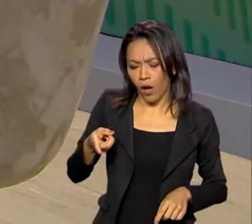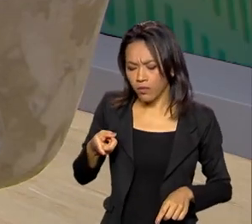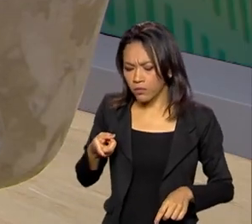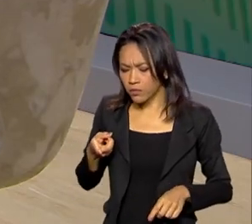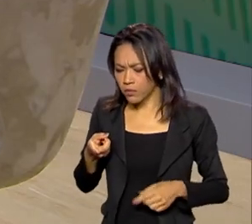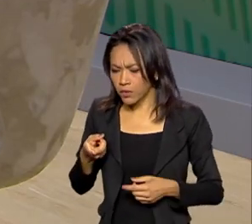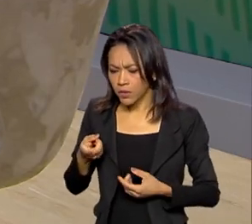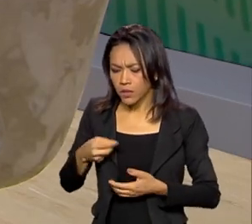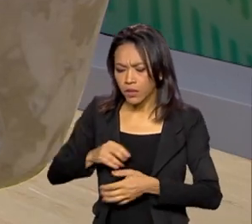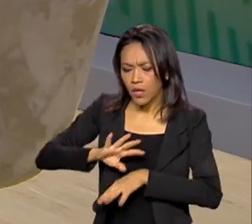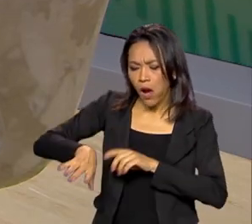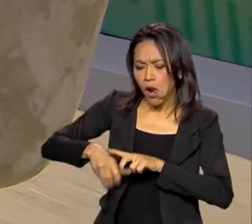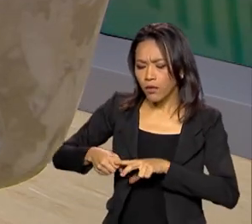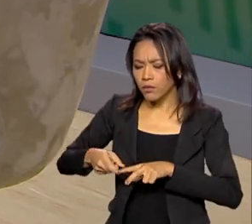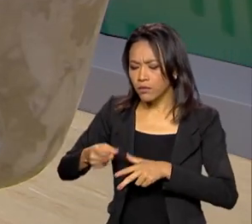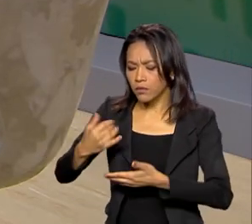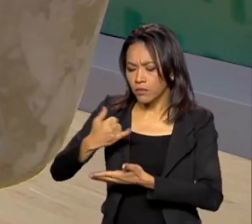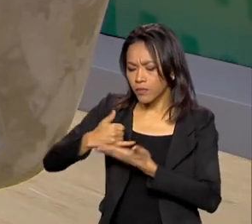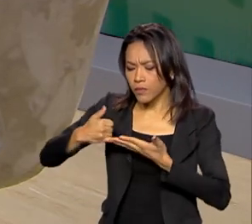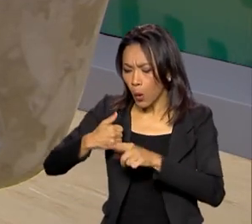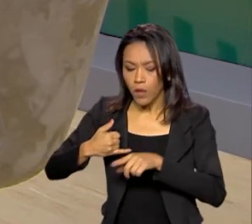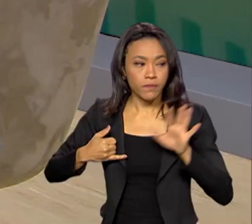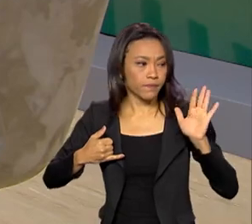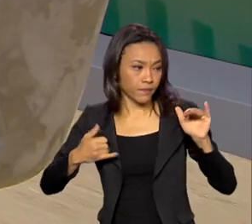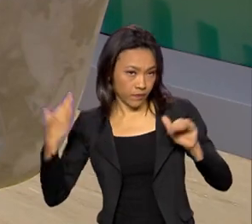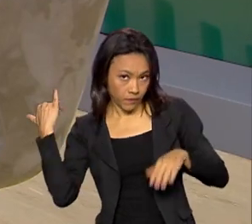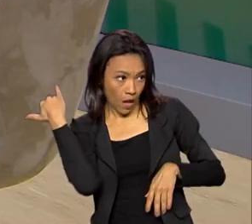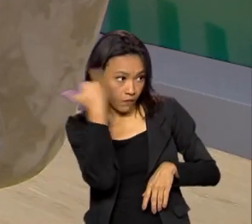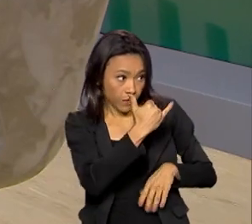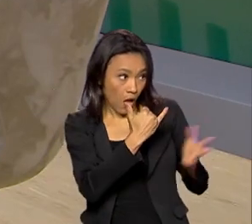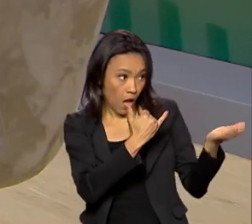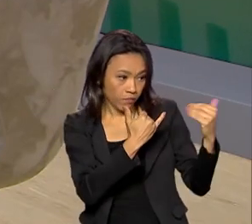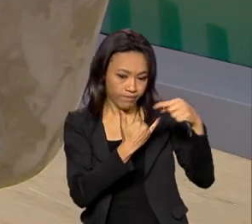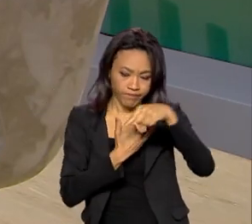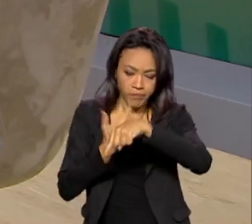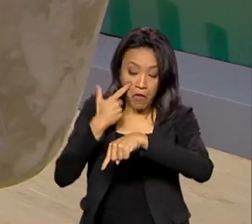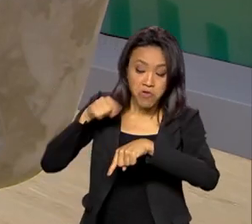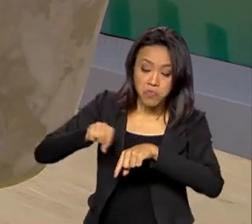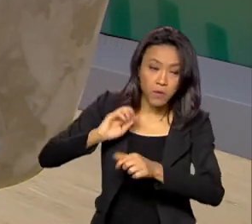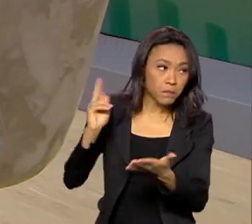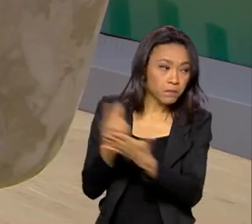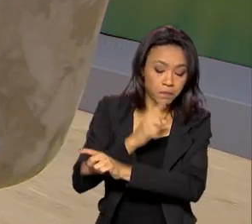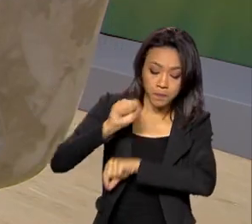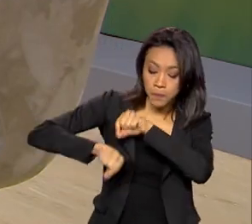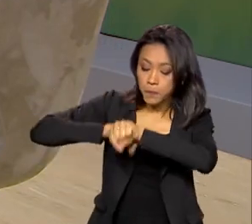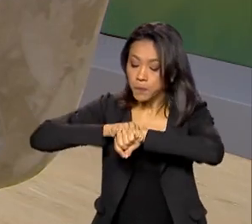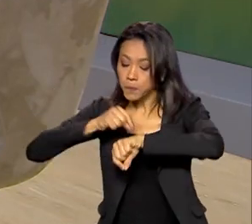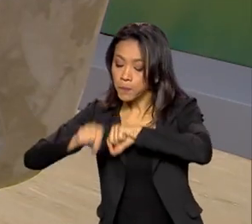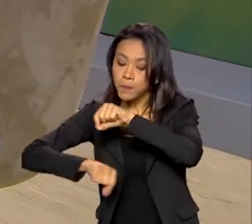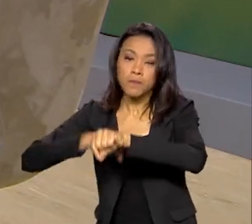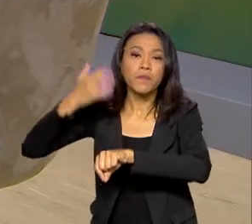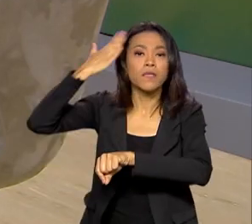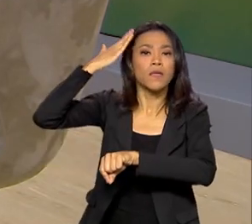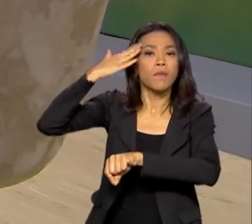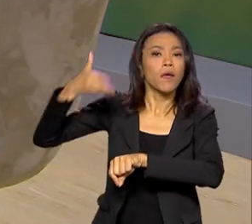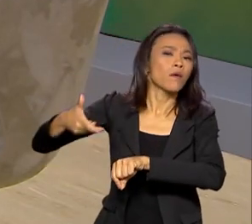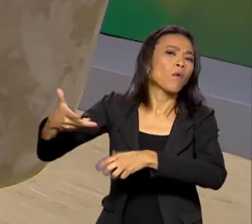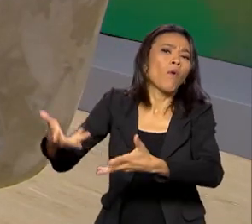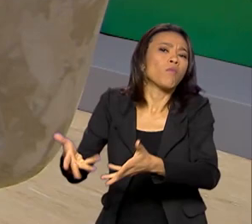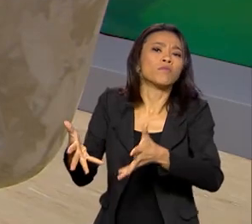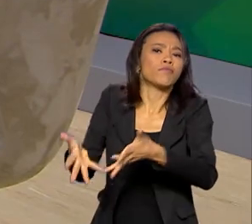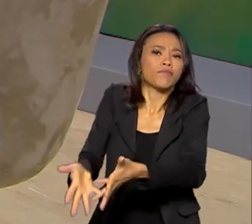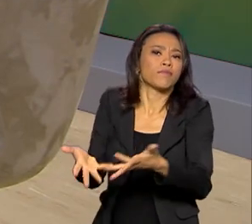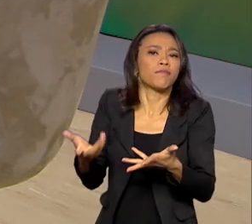a gente convoca esses órgãos anuentes, que eles vão para detectar, para examinar e mesmo para rastrear